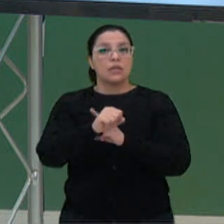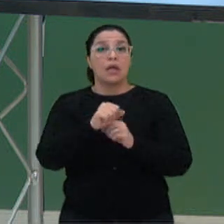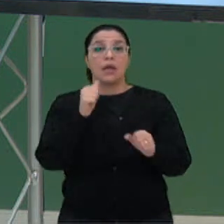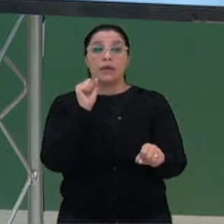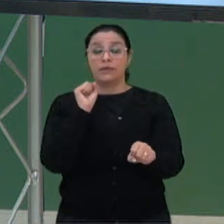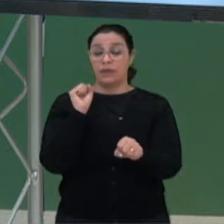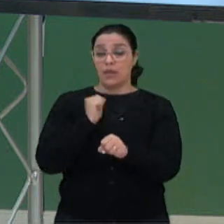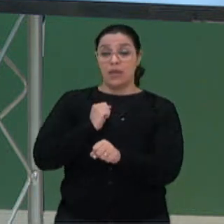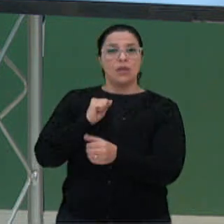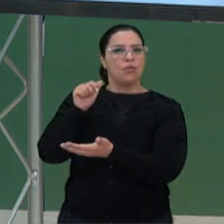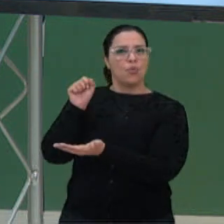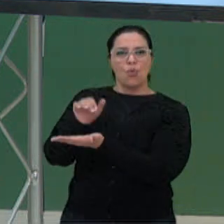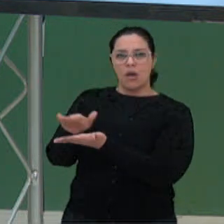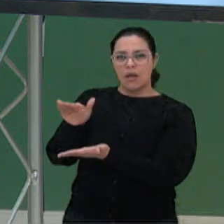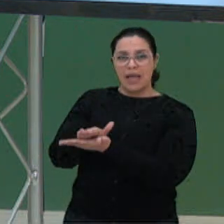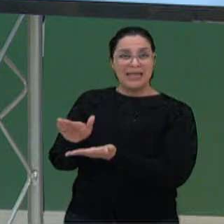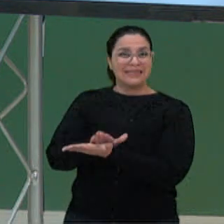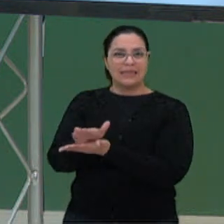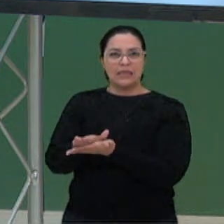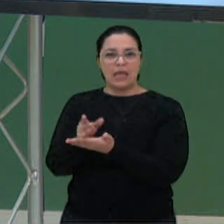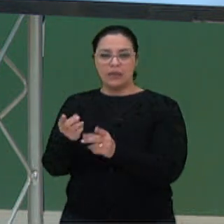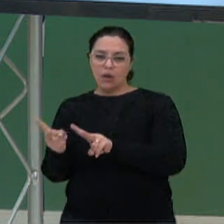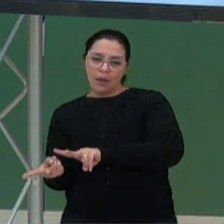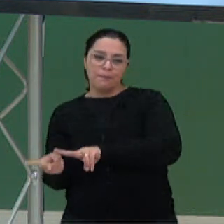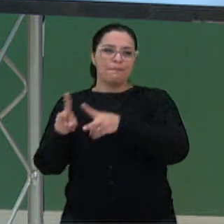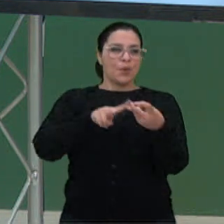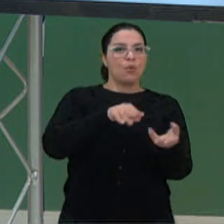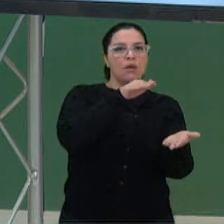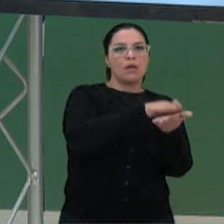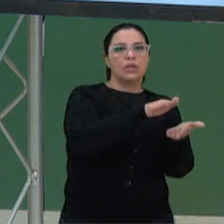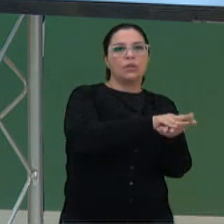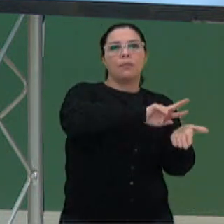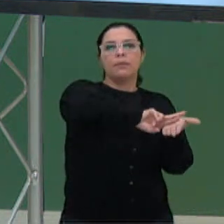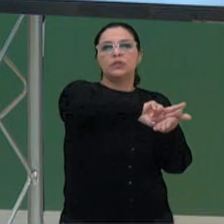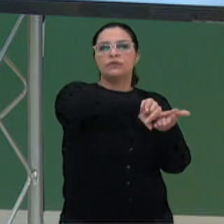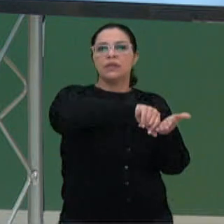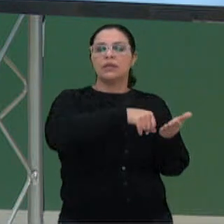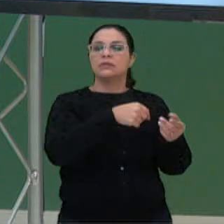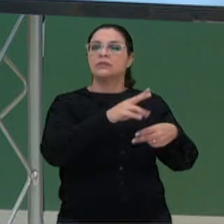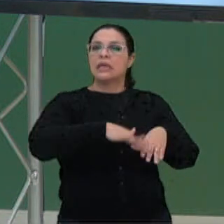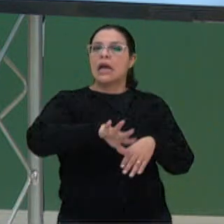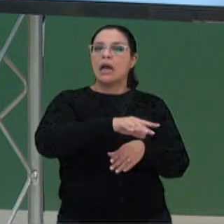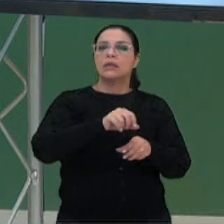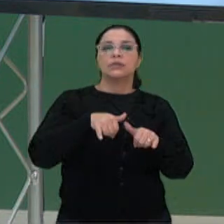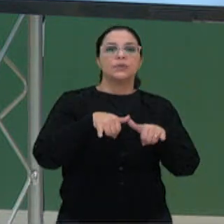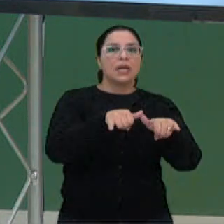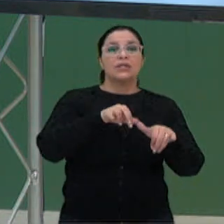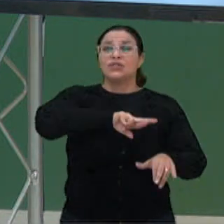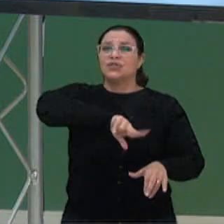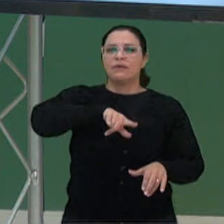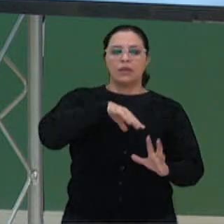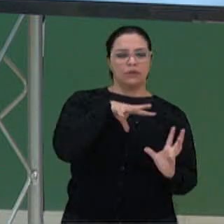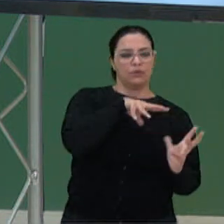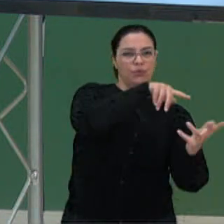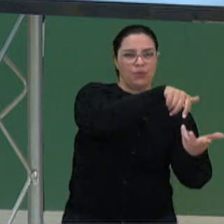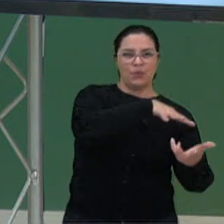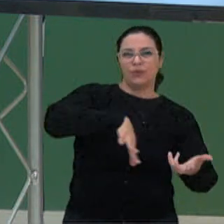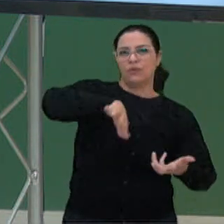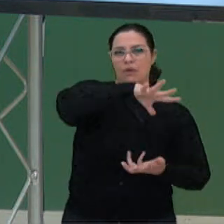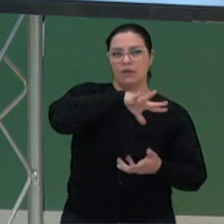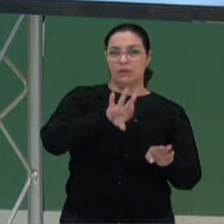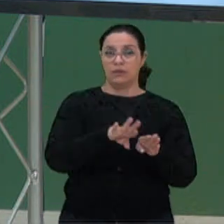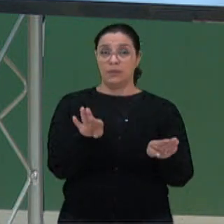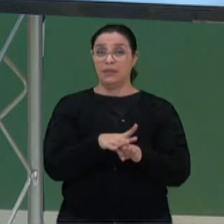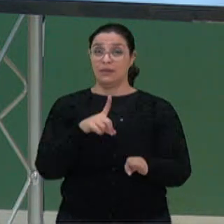não consumidoras e passaram a consumir diferentes produtos de diferentes mercados do mundo. Então, essas são as